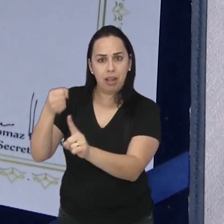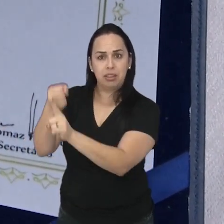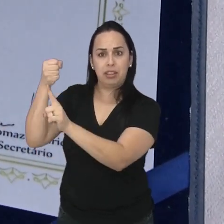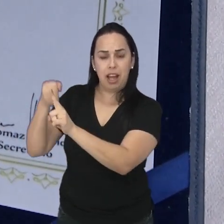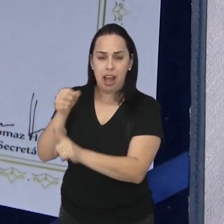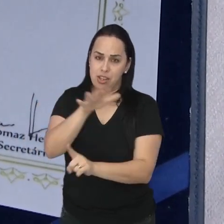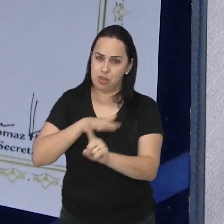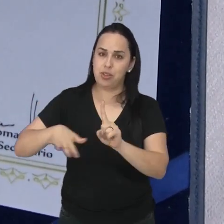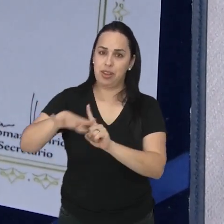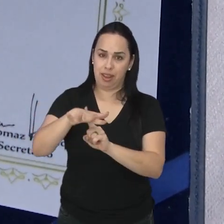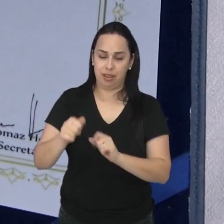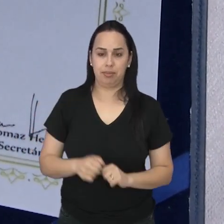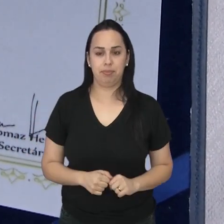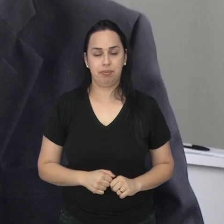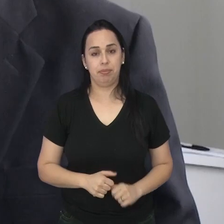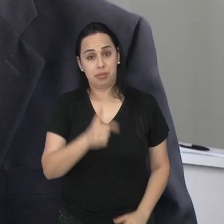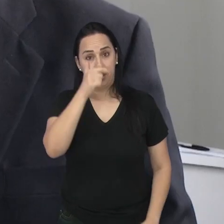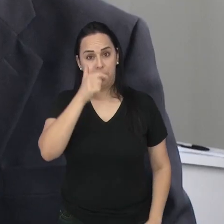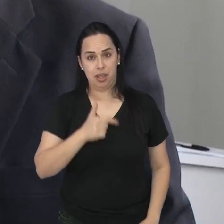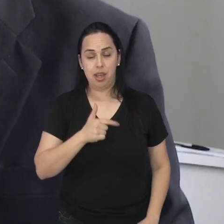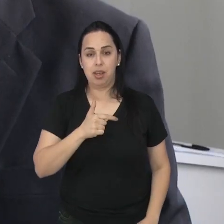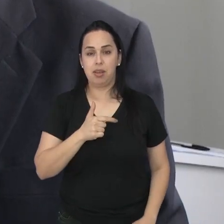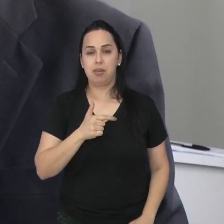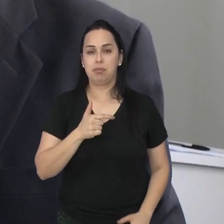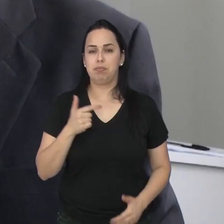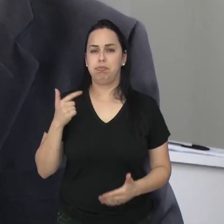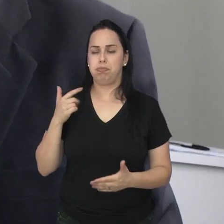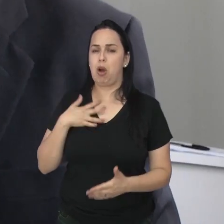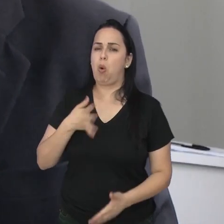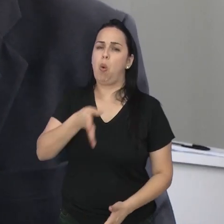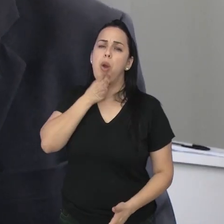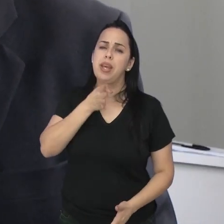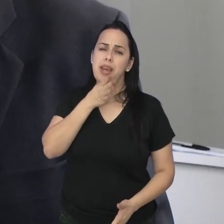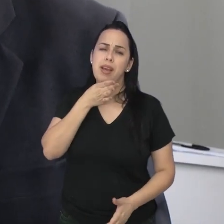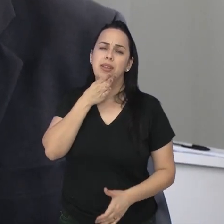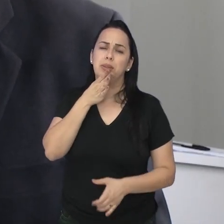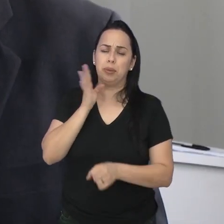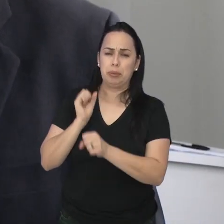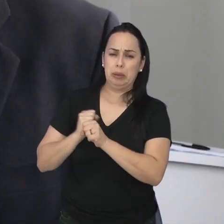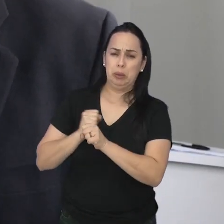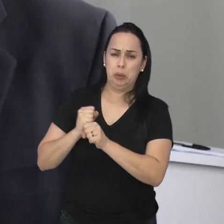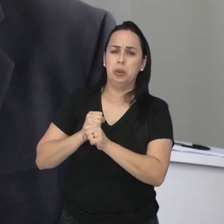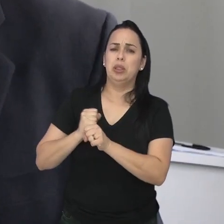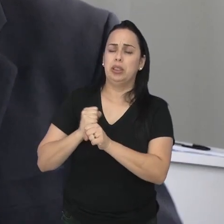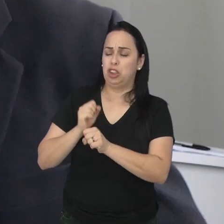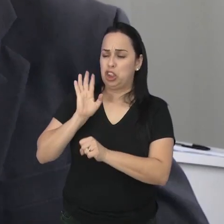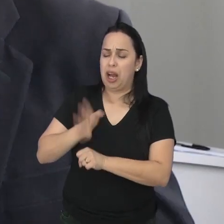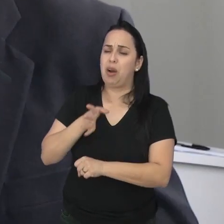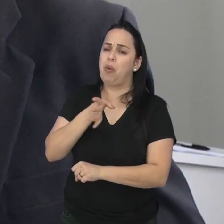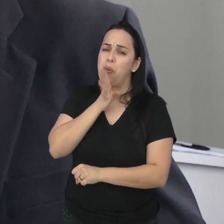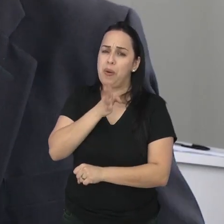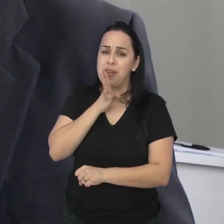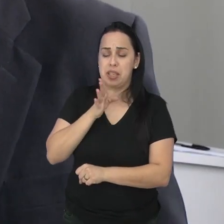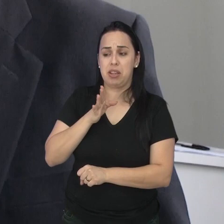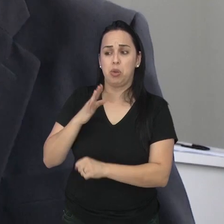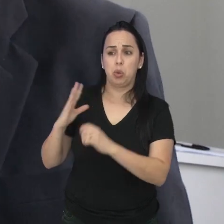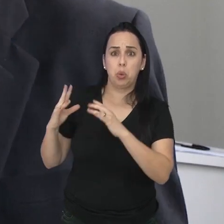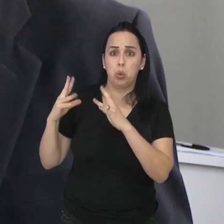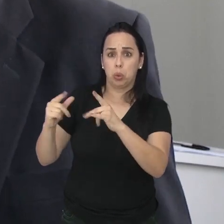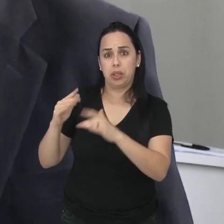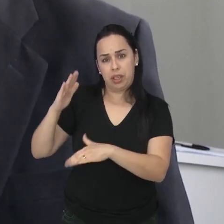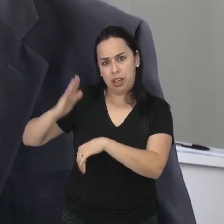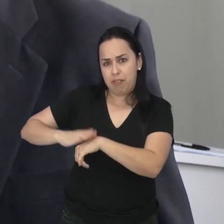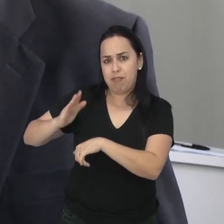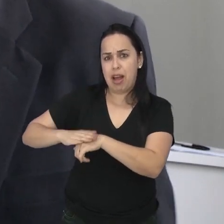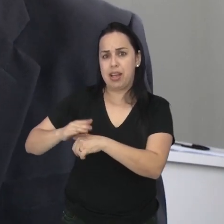impactam diretamente a sociedade. Eu, há um bom tempo, já conheço o trabalho da ACM, tudo que ela